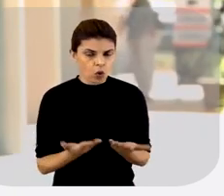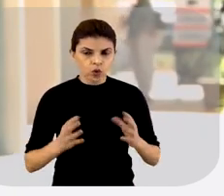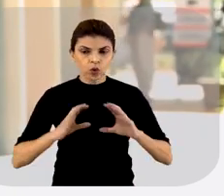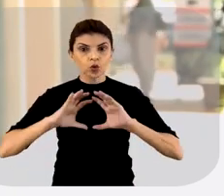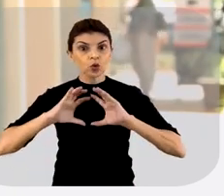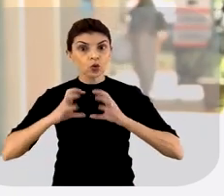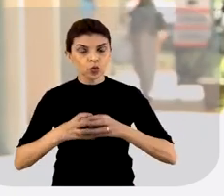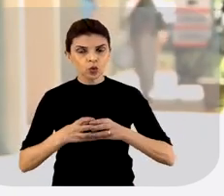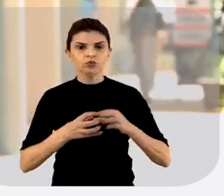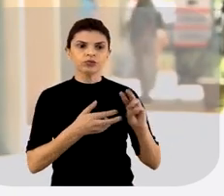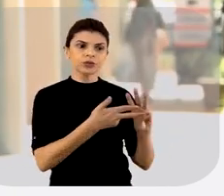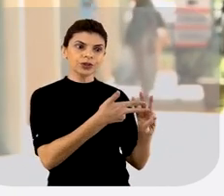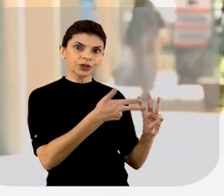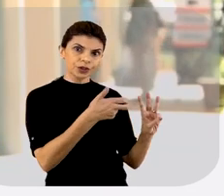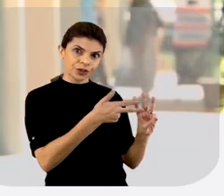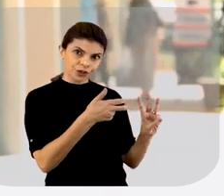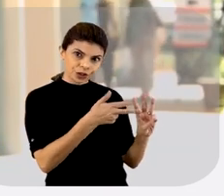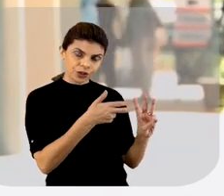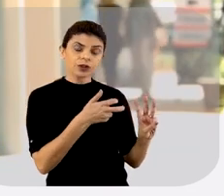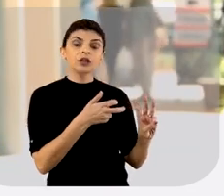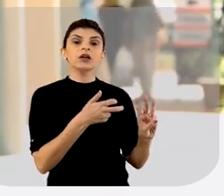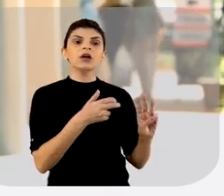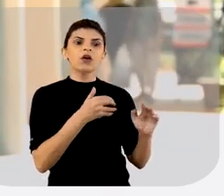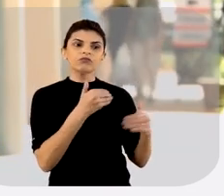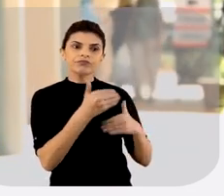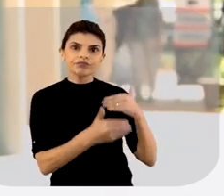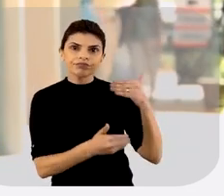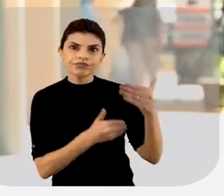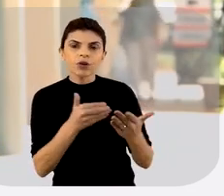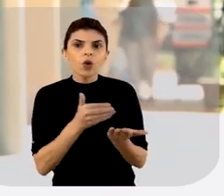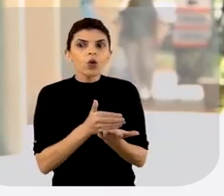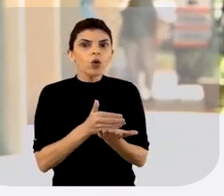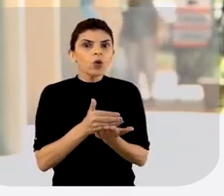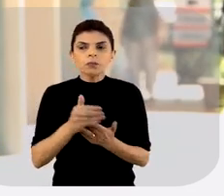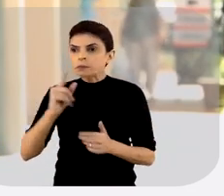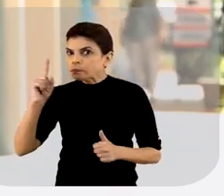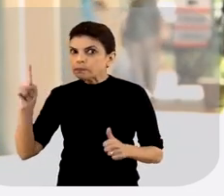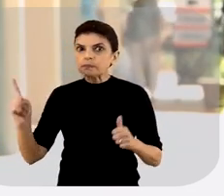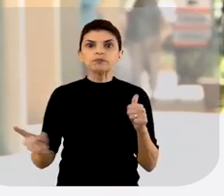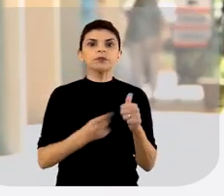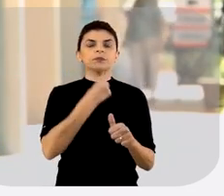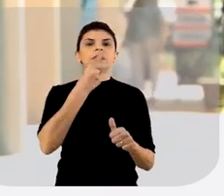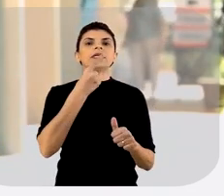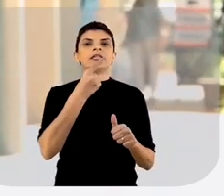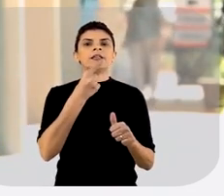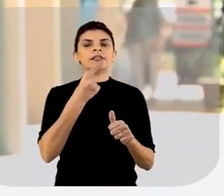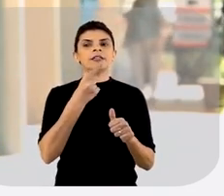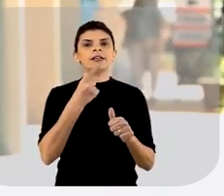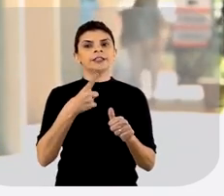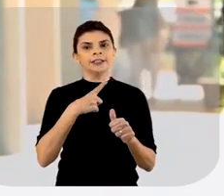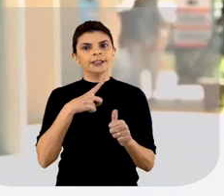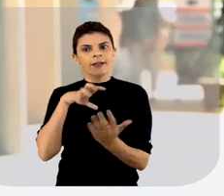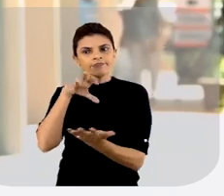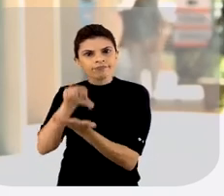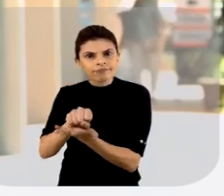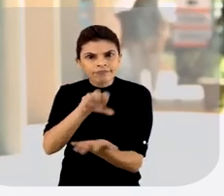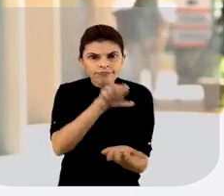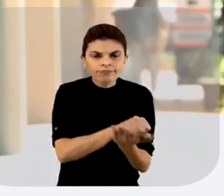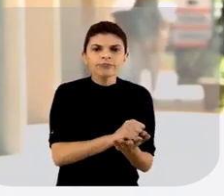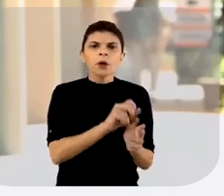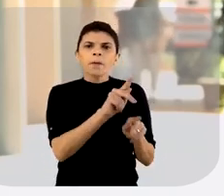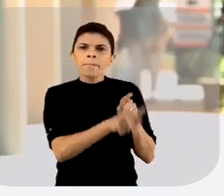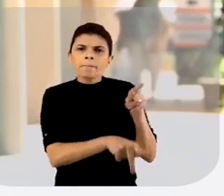indígenas. Enfim, e isso começou a formatar, foram as primeiras ações sistemáticas, né? Havia um cadastramento da